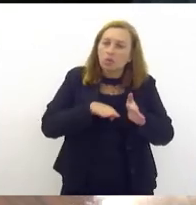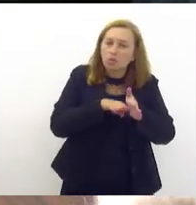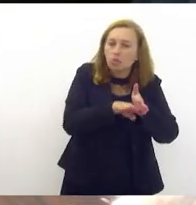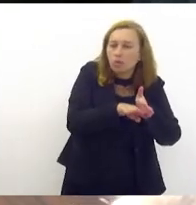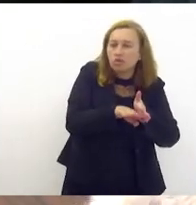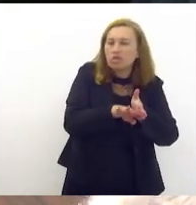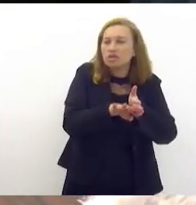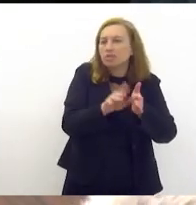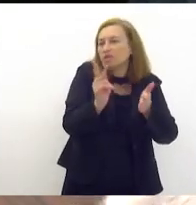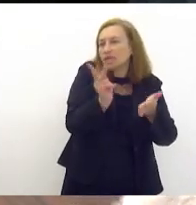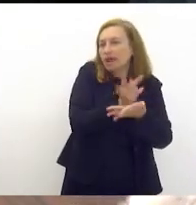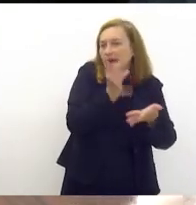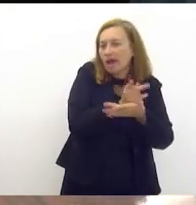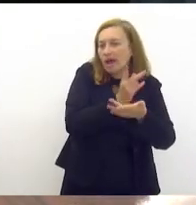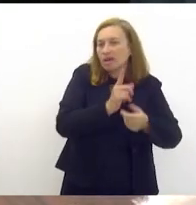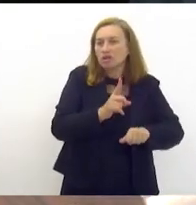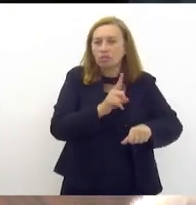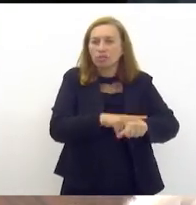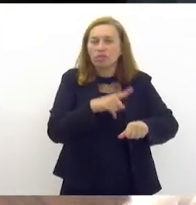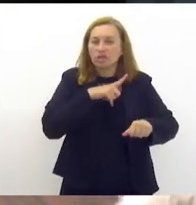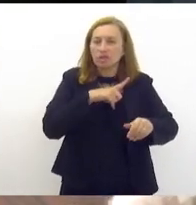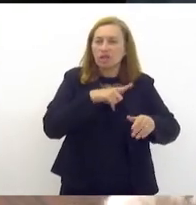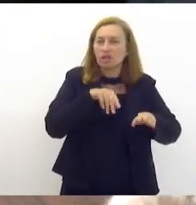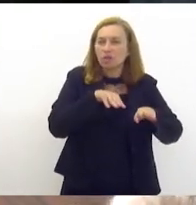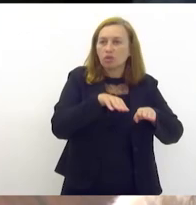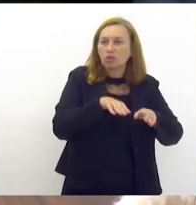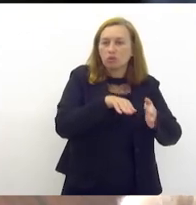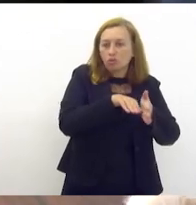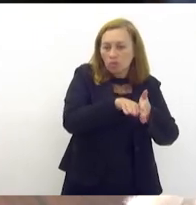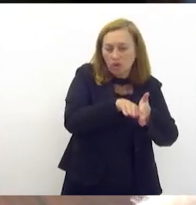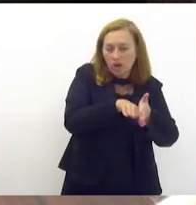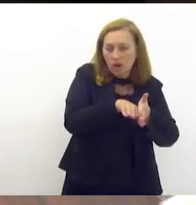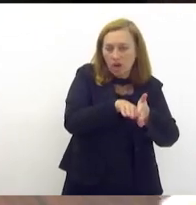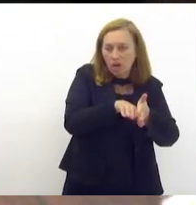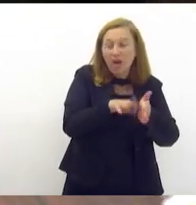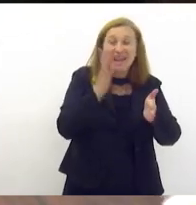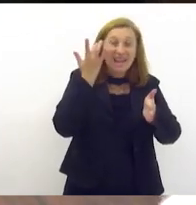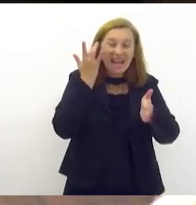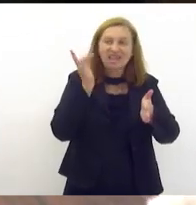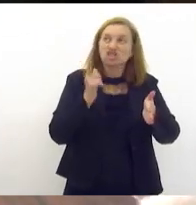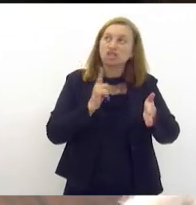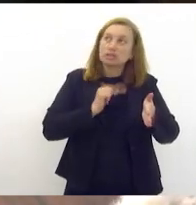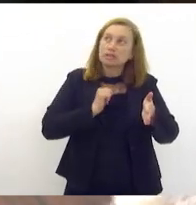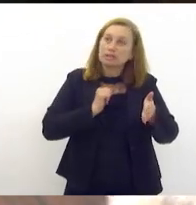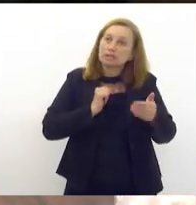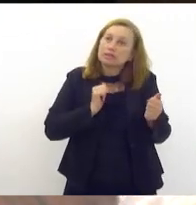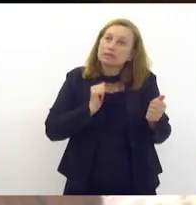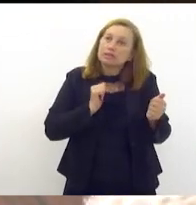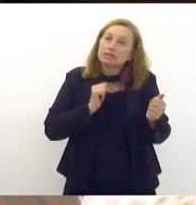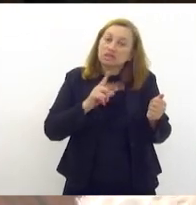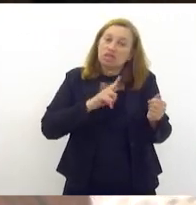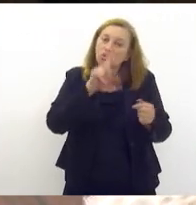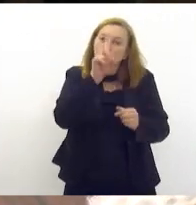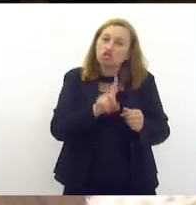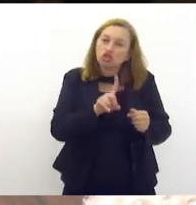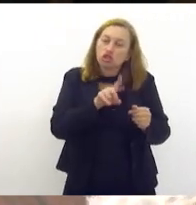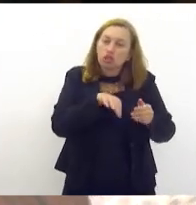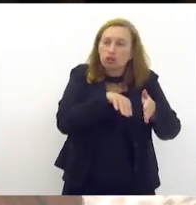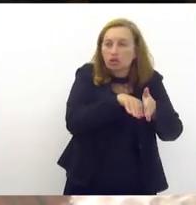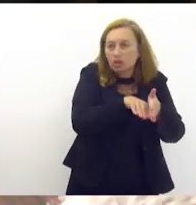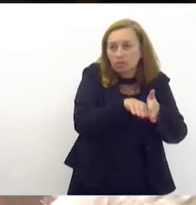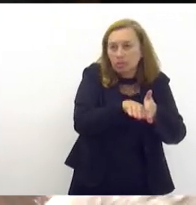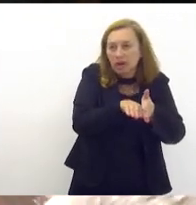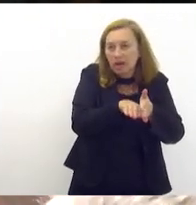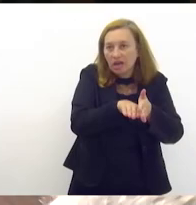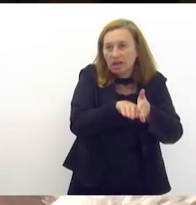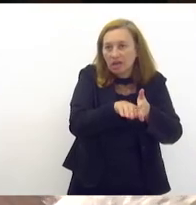Estacionamento irregular, a partir do momento que tem um carro, né, o condutor, ele acha que ele tem o direito de parar o carro numa